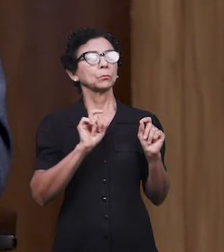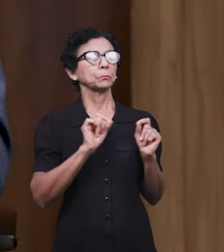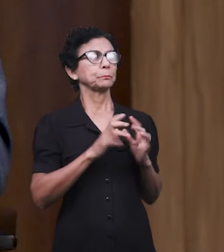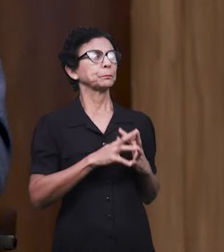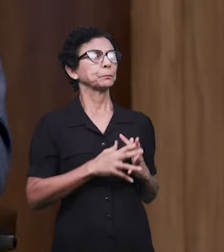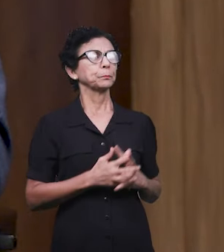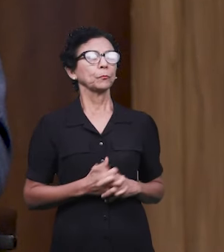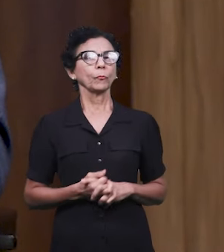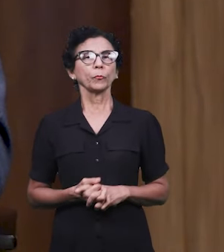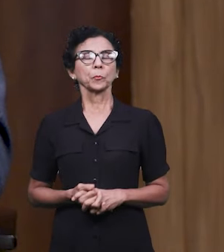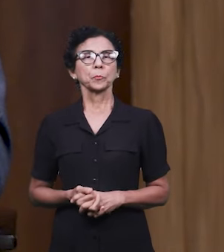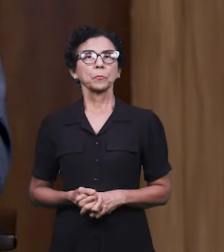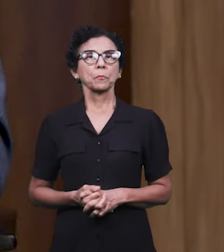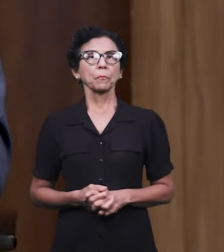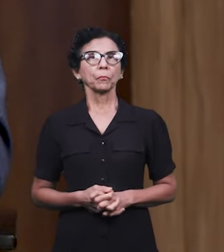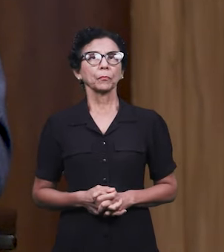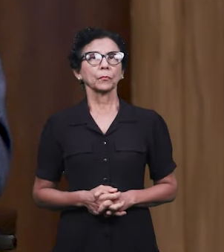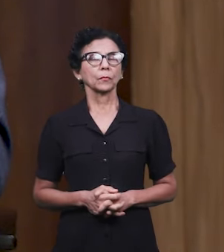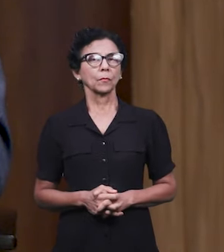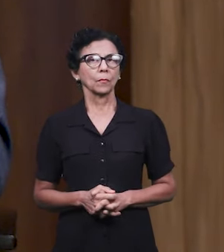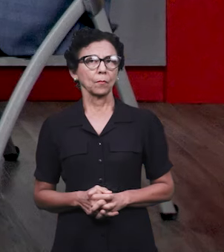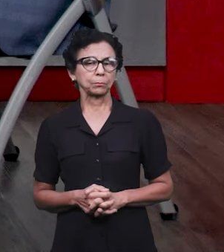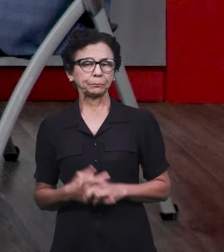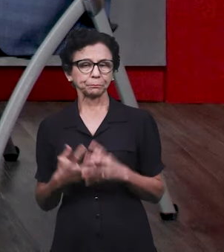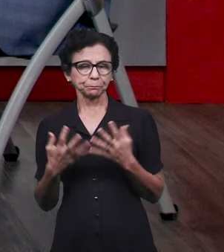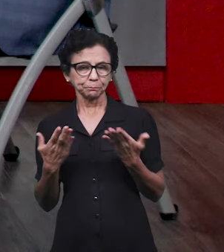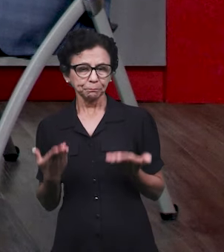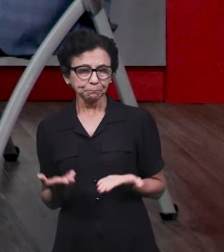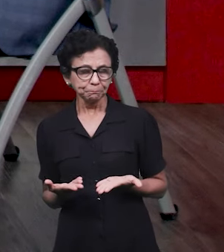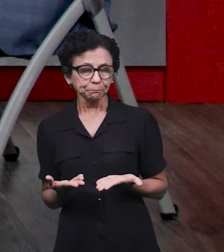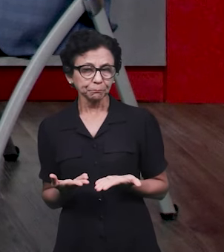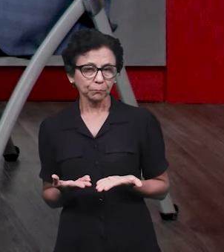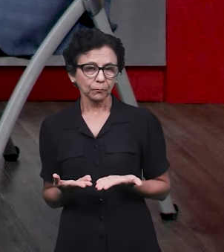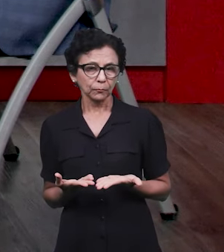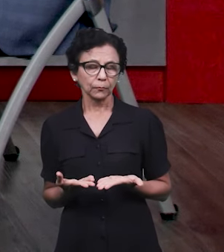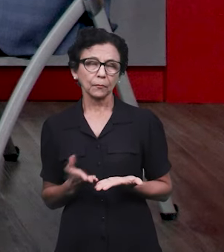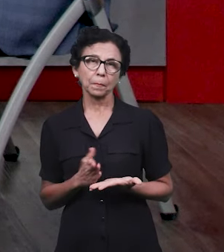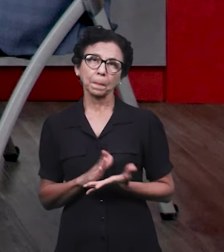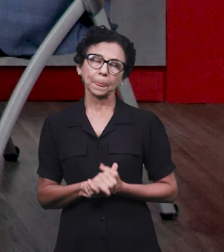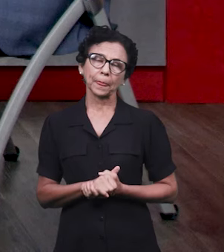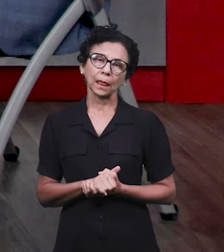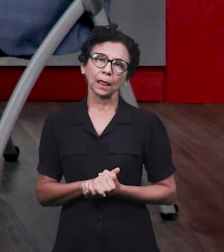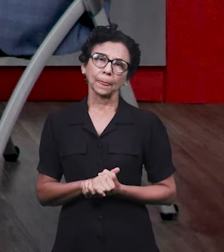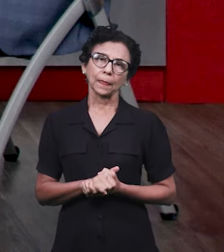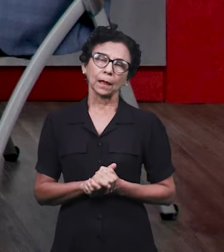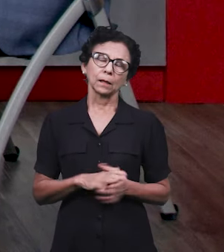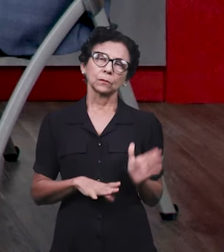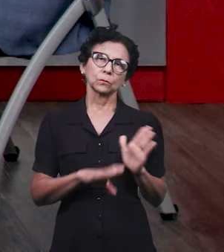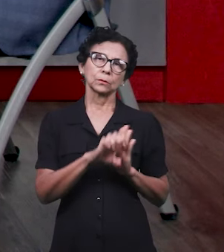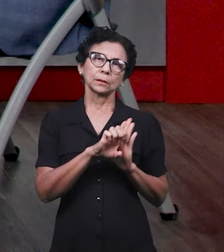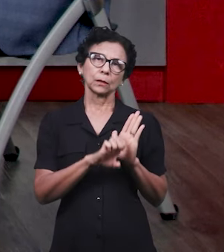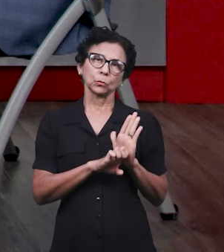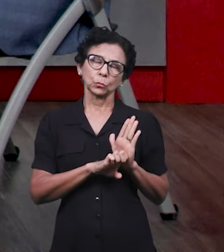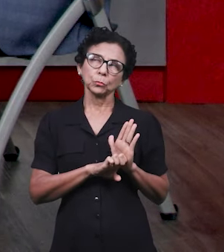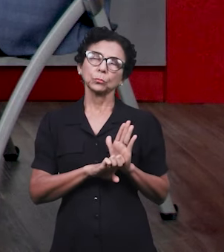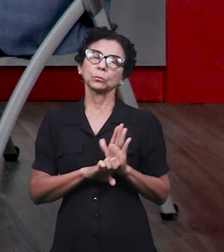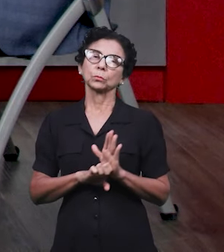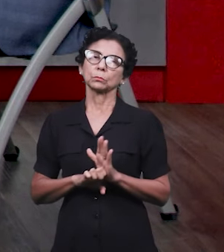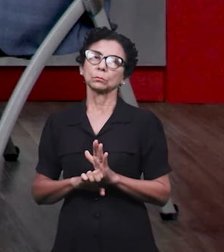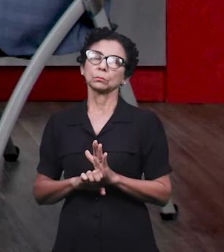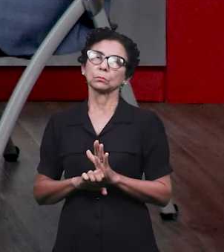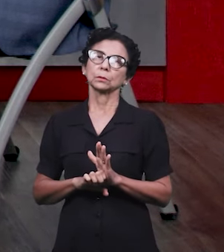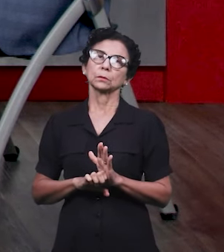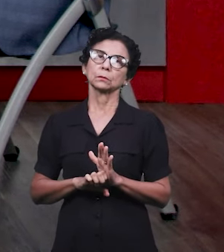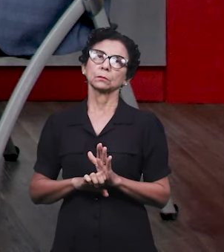Maurício? O que nós assim podemos trazer do estatuto, né, do